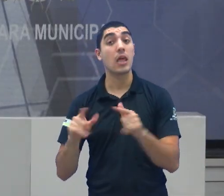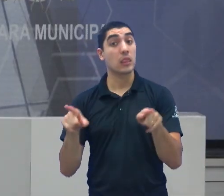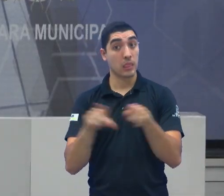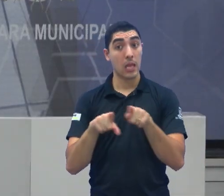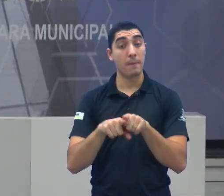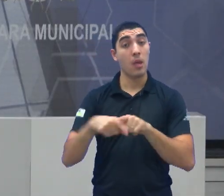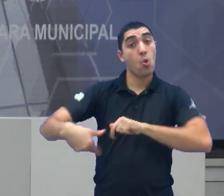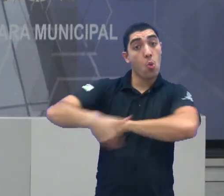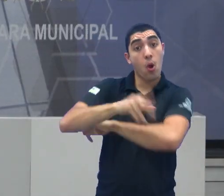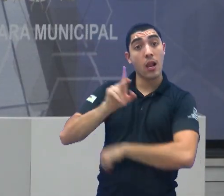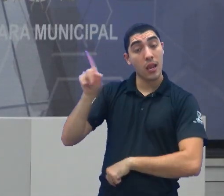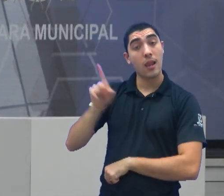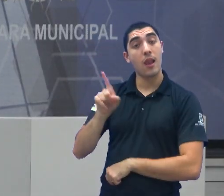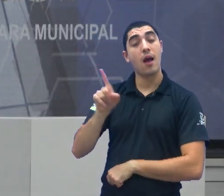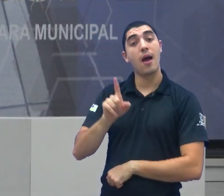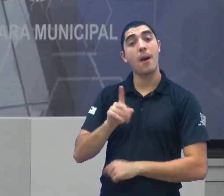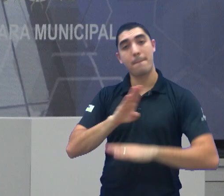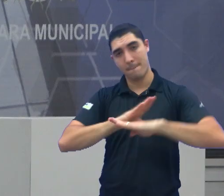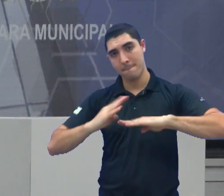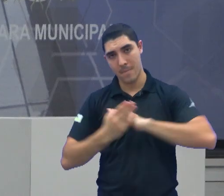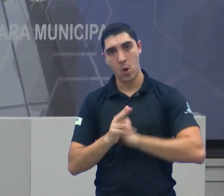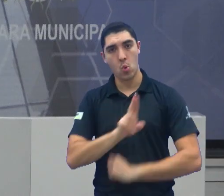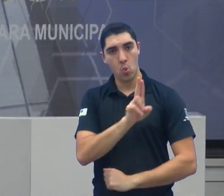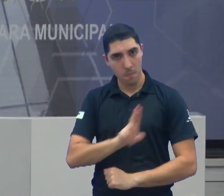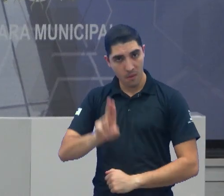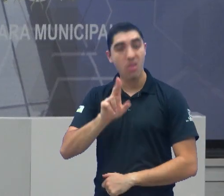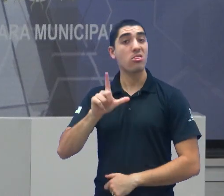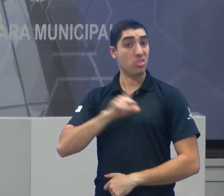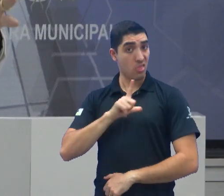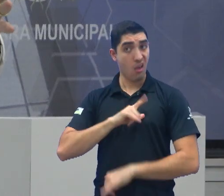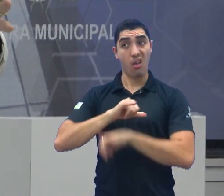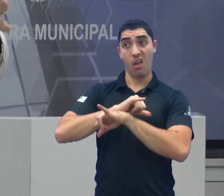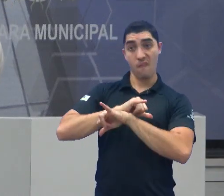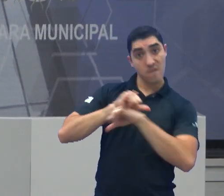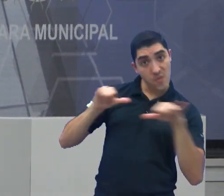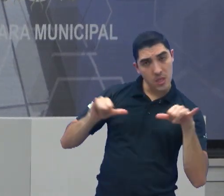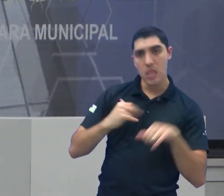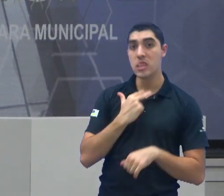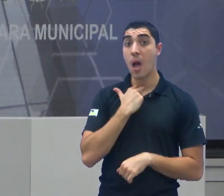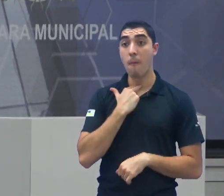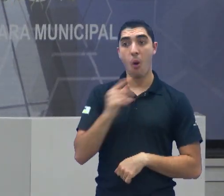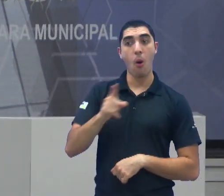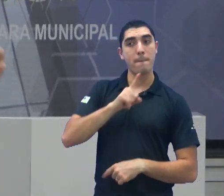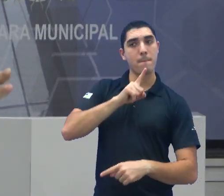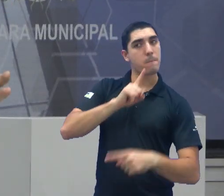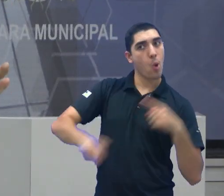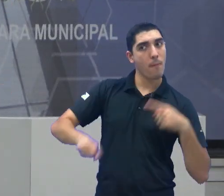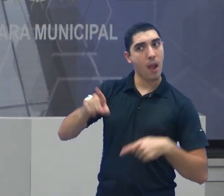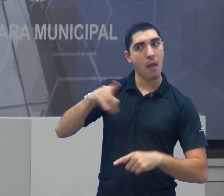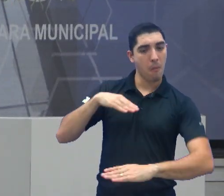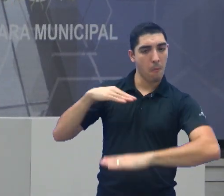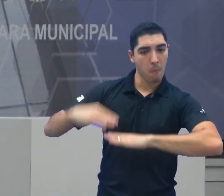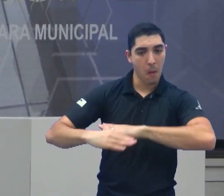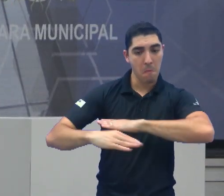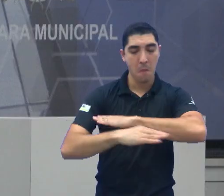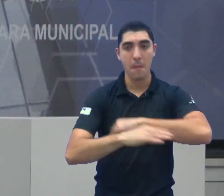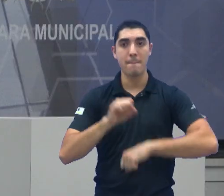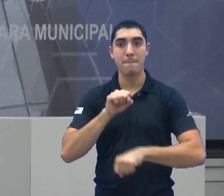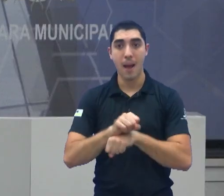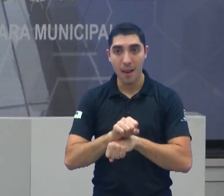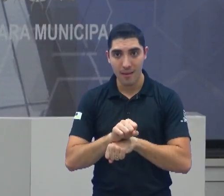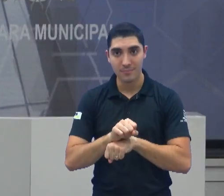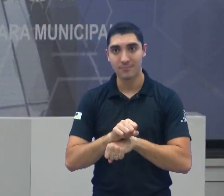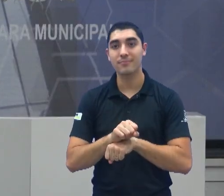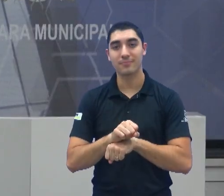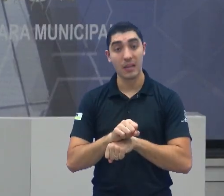tem essa placa, né, indicando a proibição de estacionamento lá a determinado horário, e também, consequentemente, resolveu o